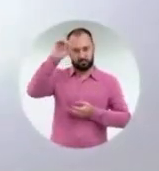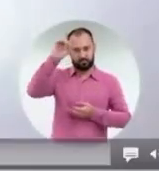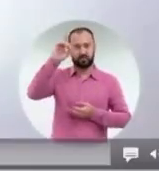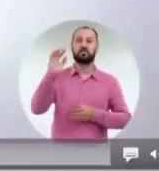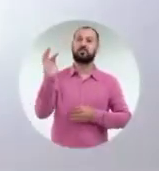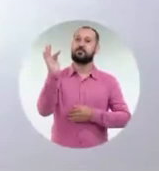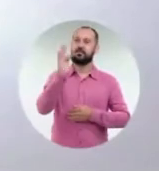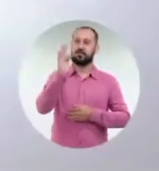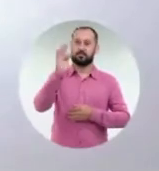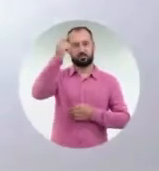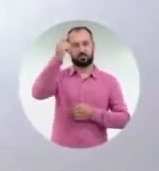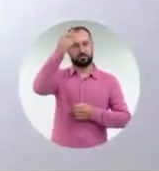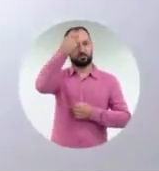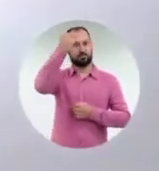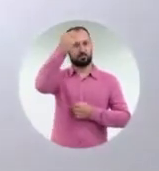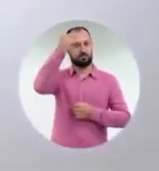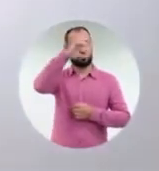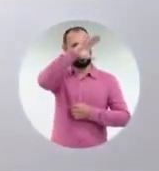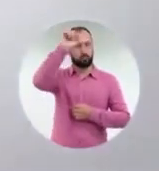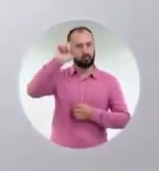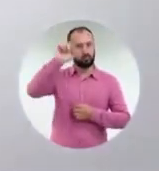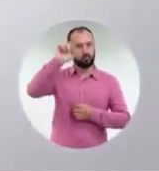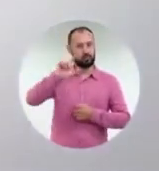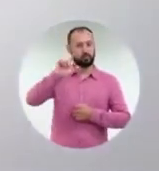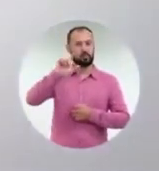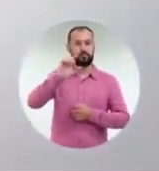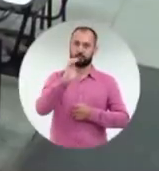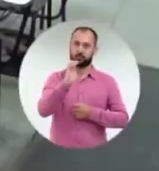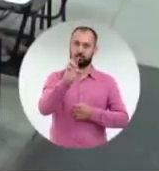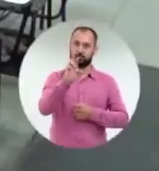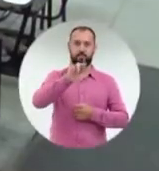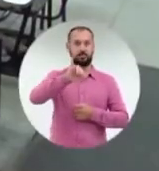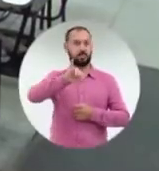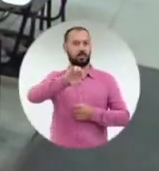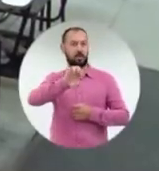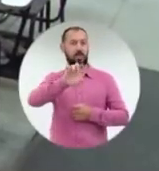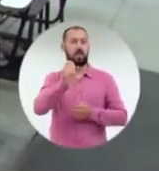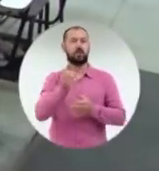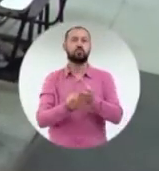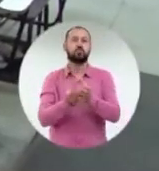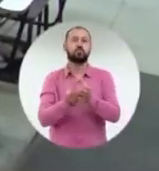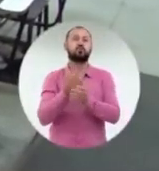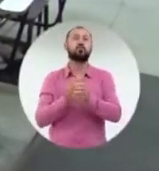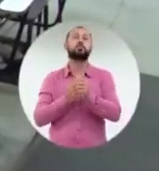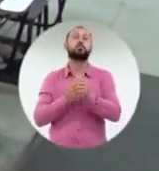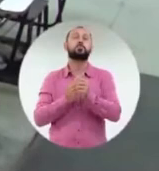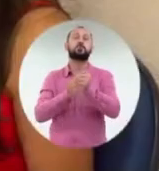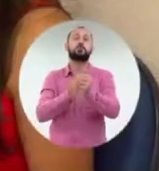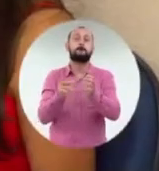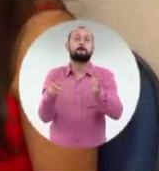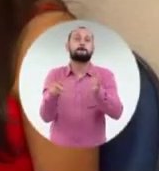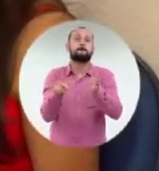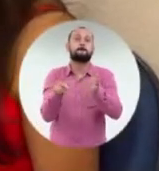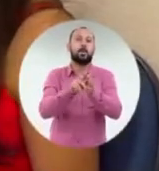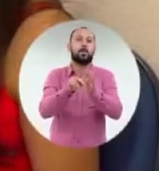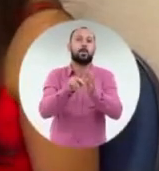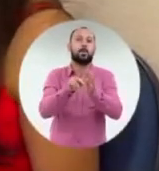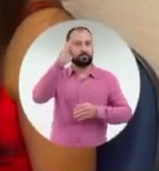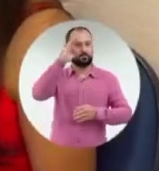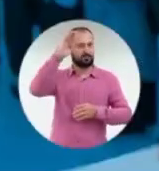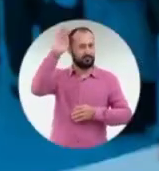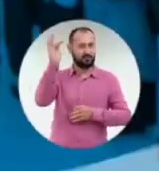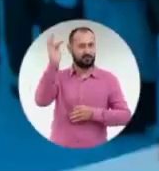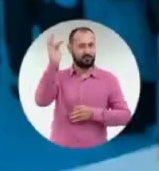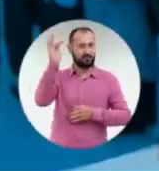Ensino Superior de Mato Grosso do Sul, CRI-IMS, é uma iniciativa de organização universitária pioneira no Brasil.